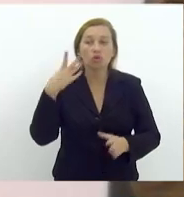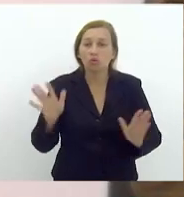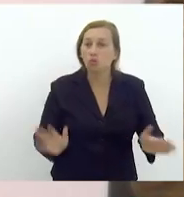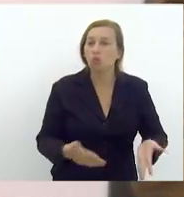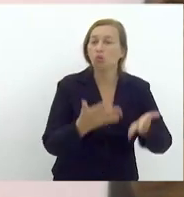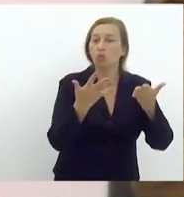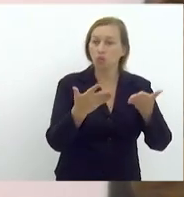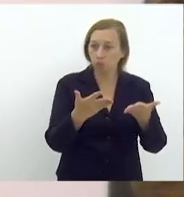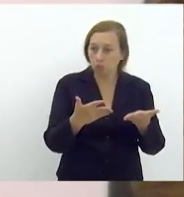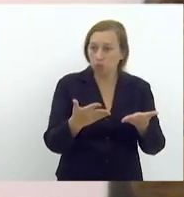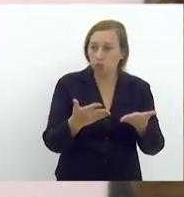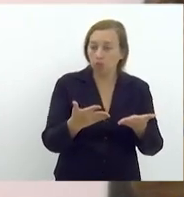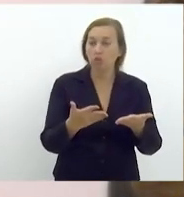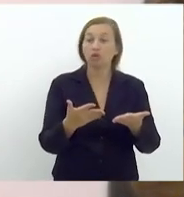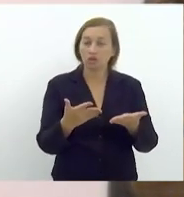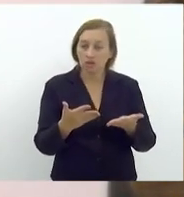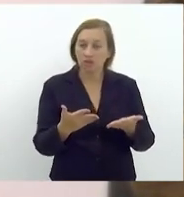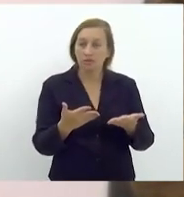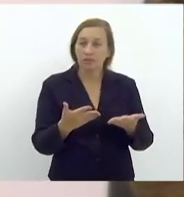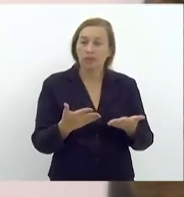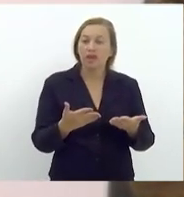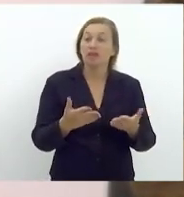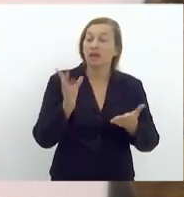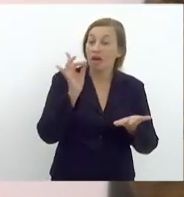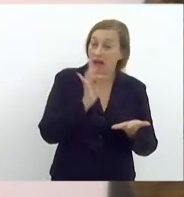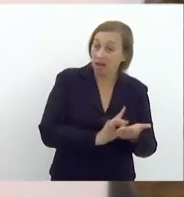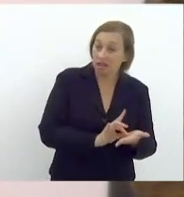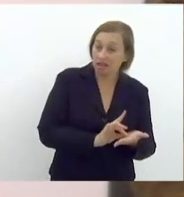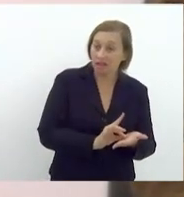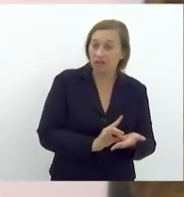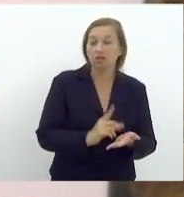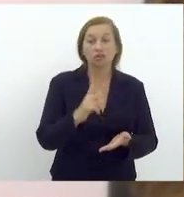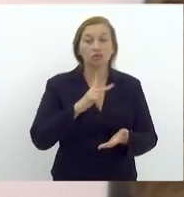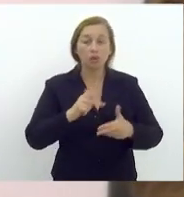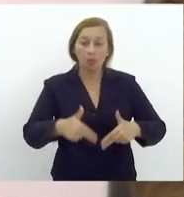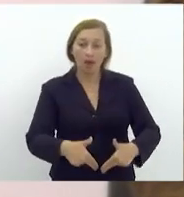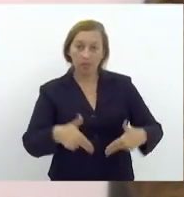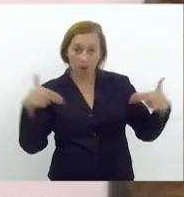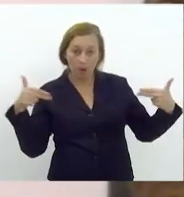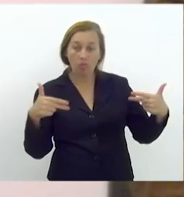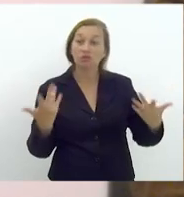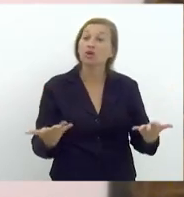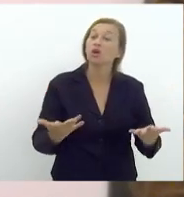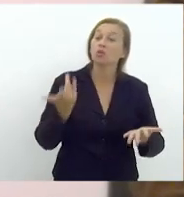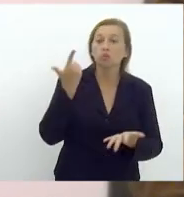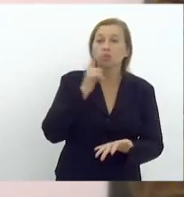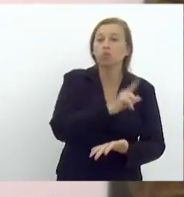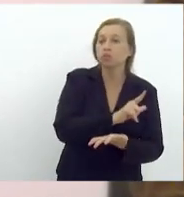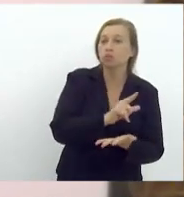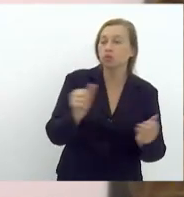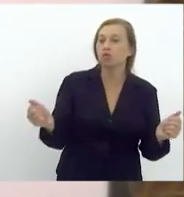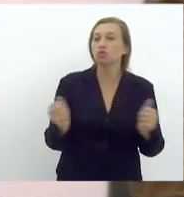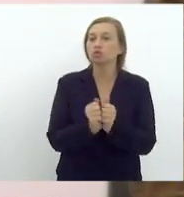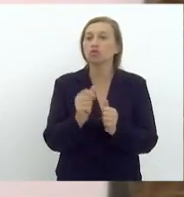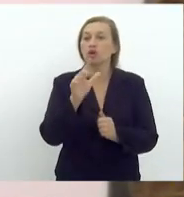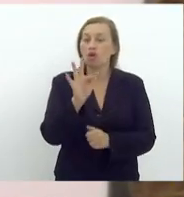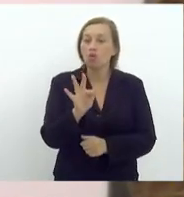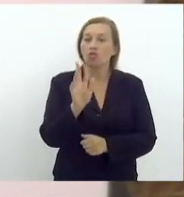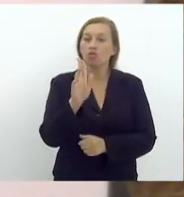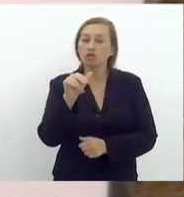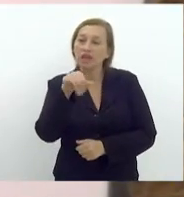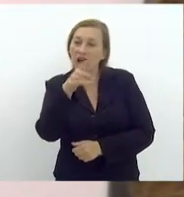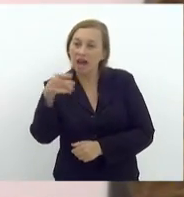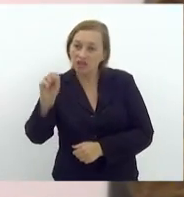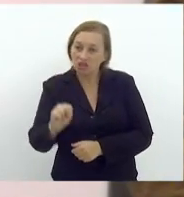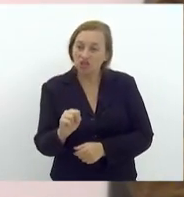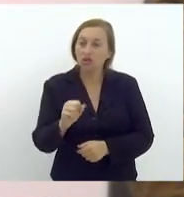incentivo políticas de fomento a partir da realidade do próprio hip hop ter conseguido implementar junto a funage o